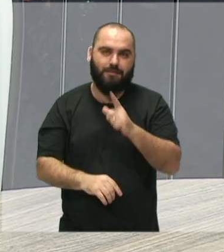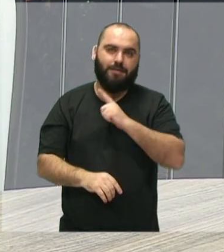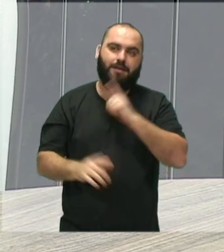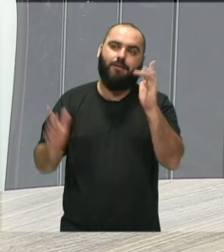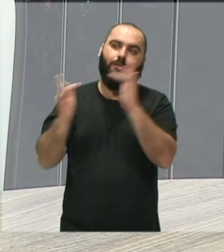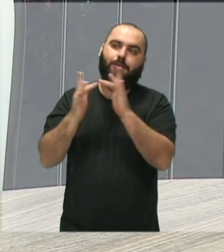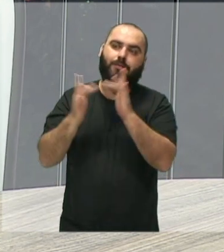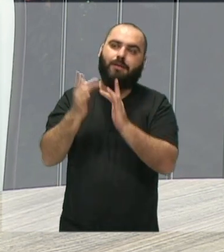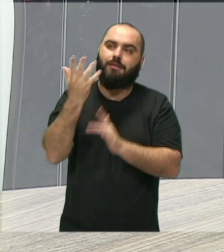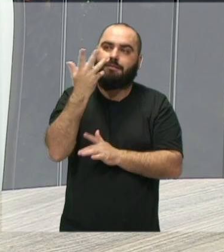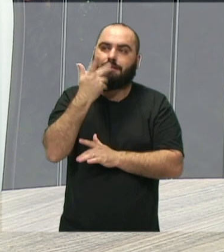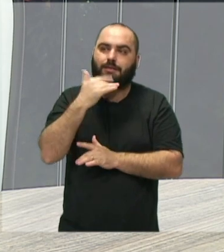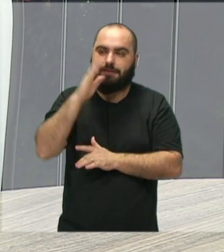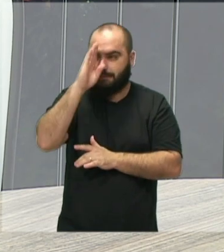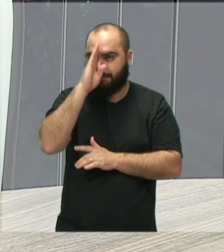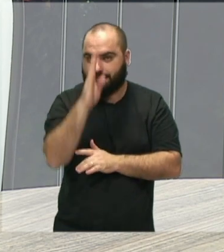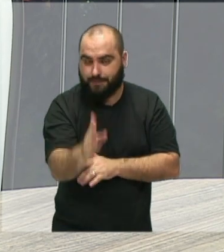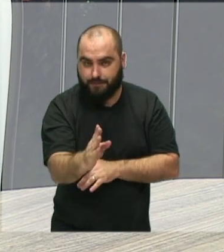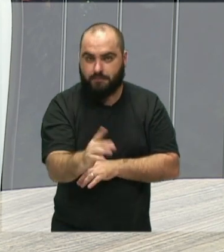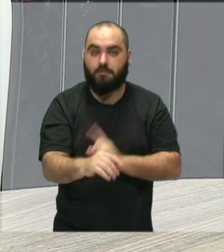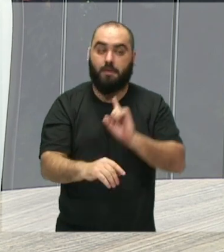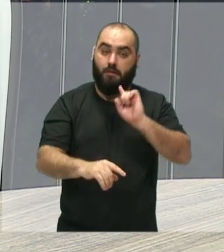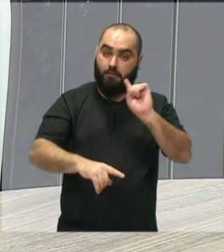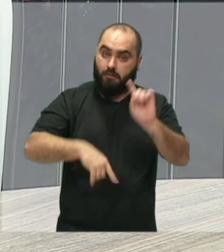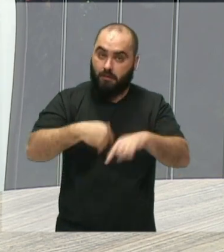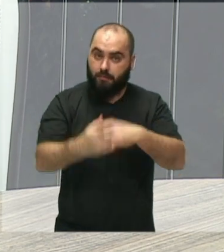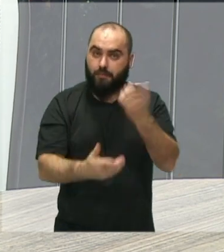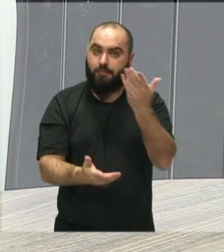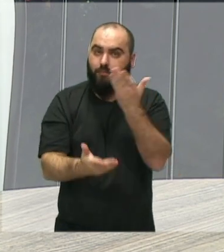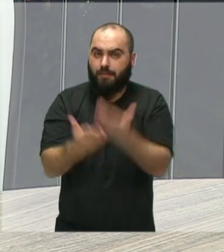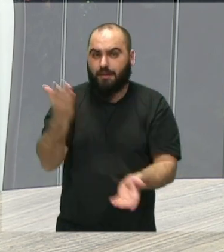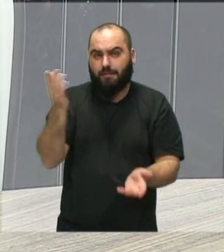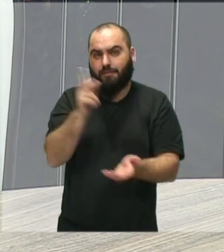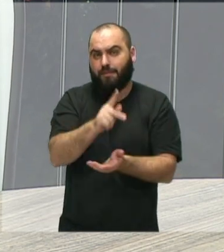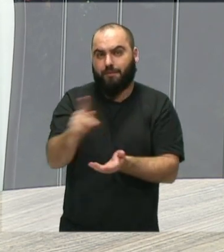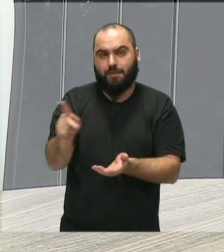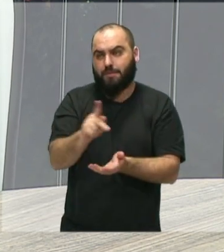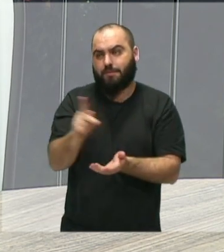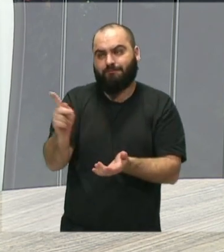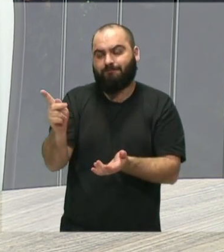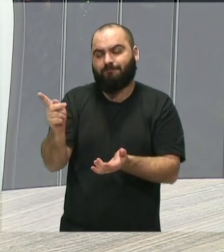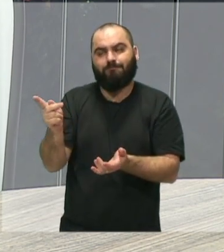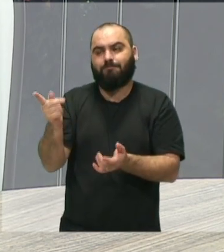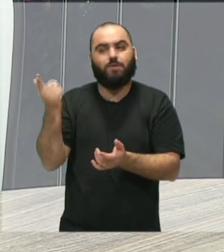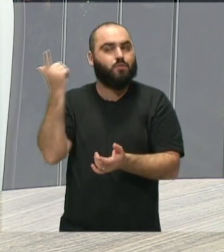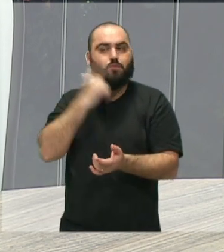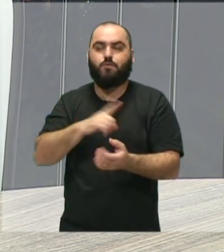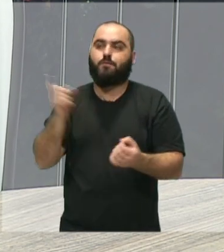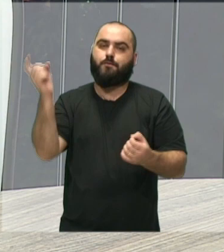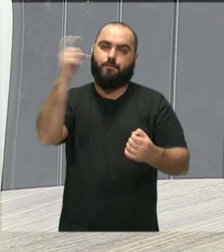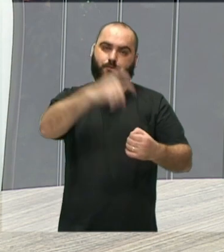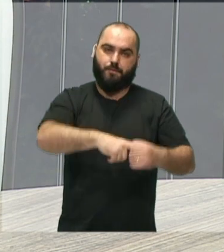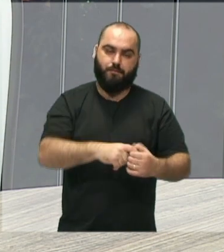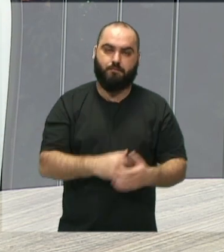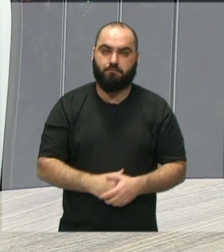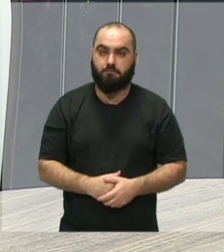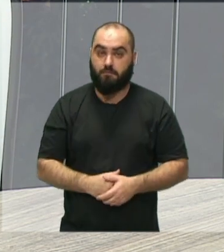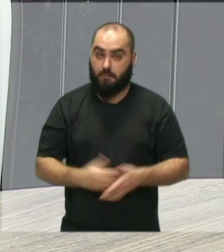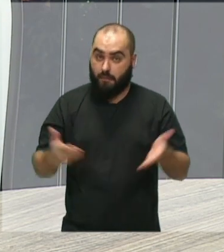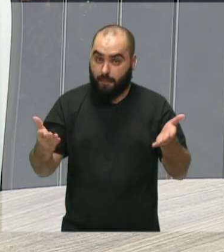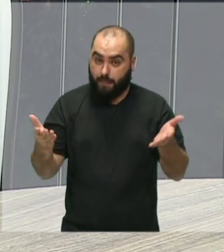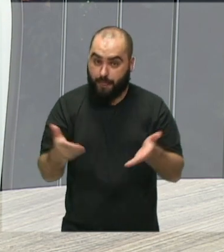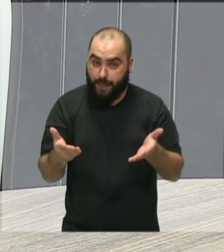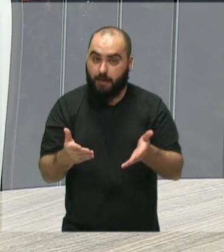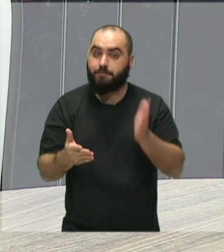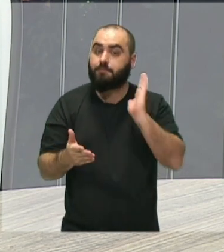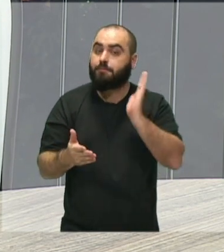as crianças, né? Aí, depois, a gente teve essa perda desses educadores e não conseguimos mais retomar. Agora, se a